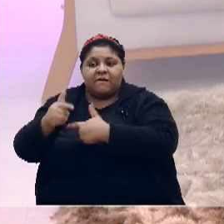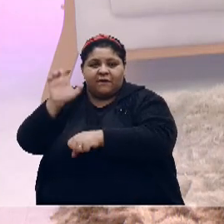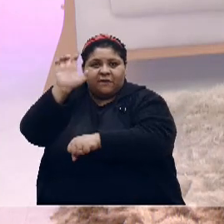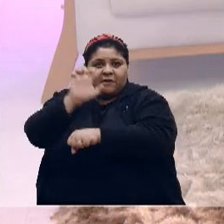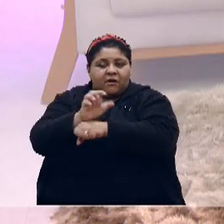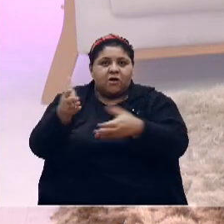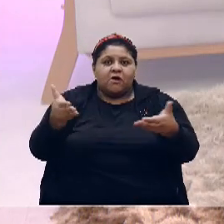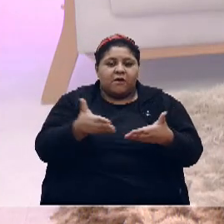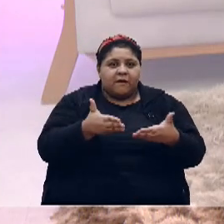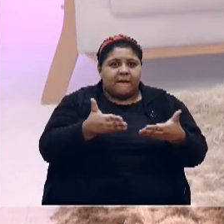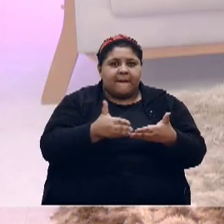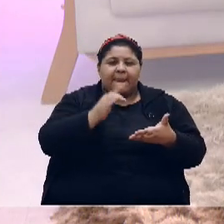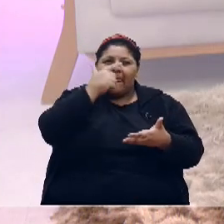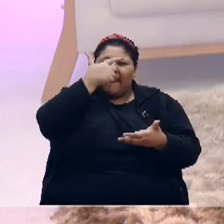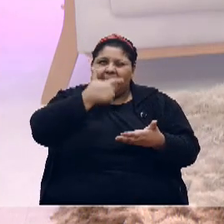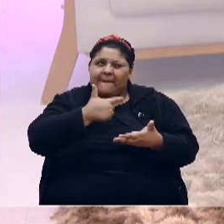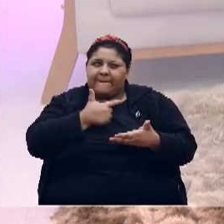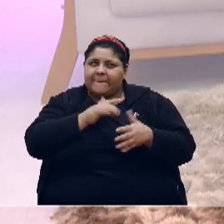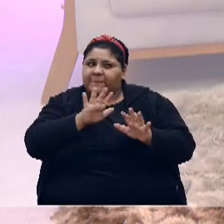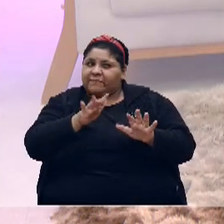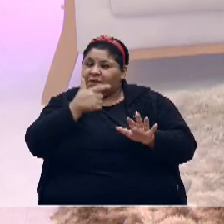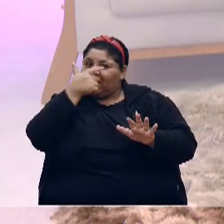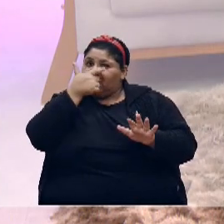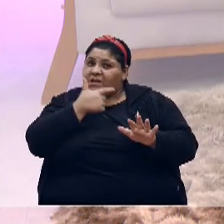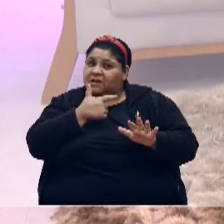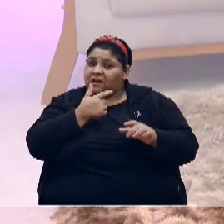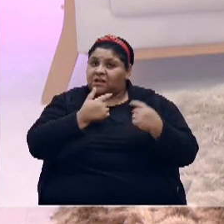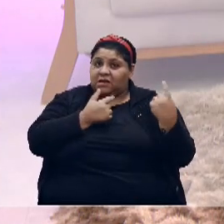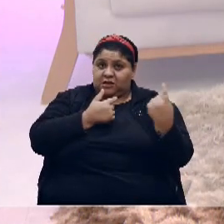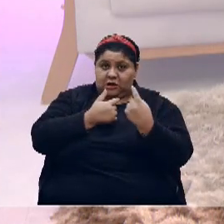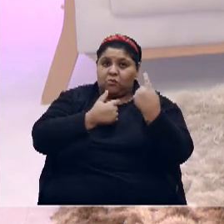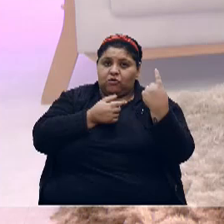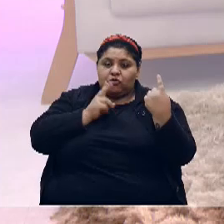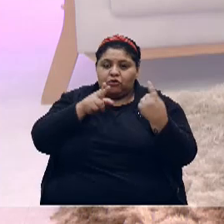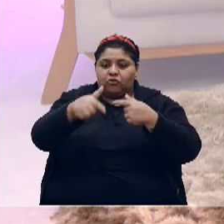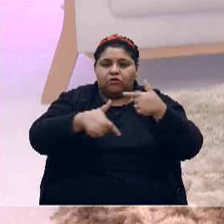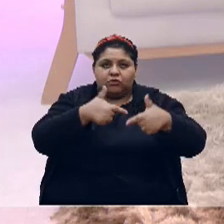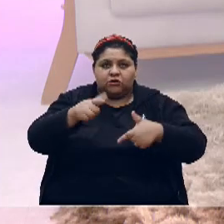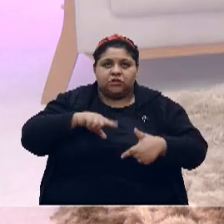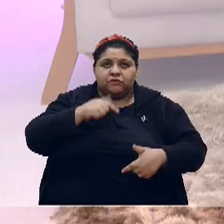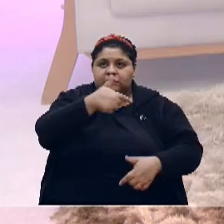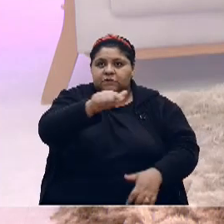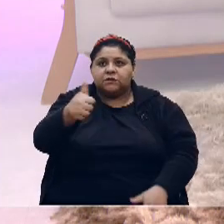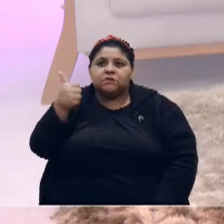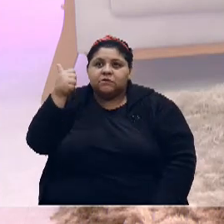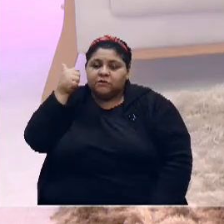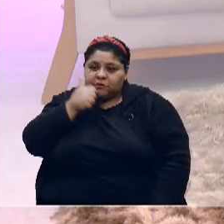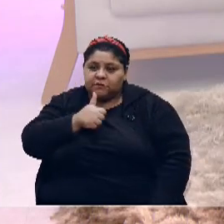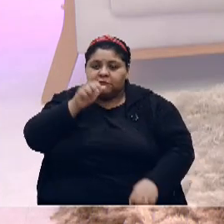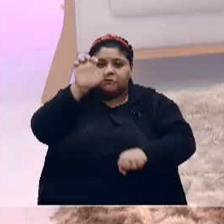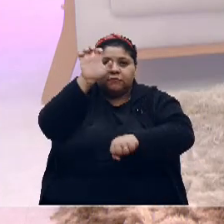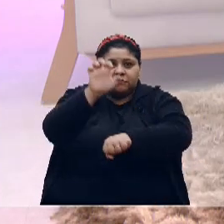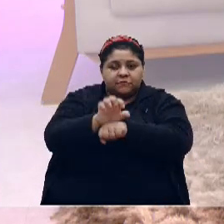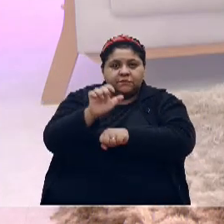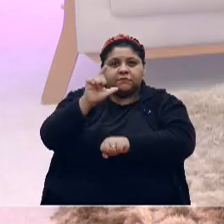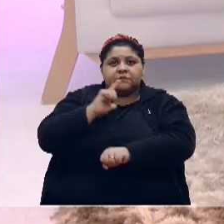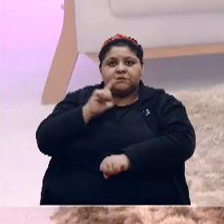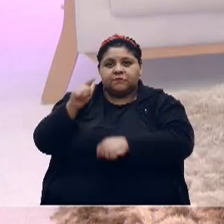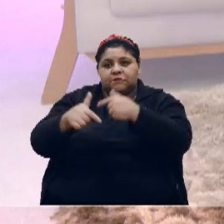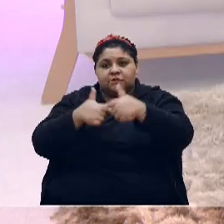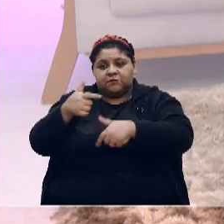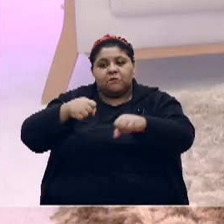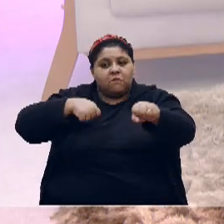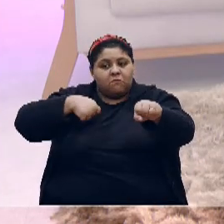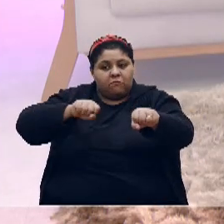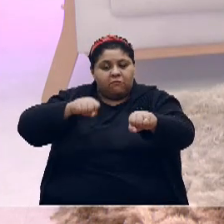Hoje em dia, ainda sou a única atuante. Já tivemos outras meninas atuando no estado onde temos o serviço da